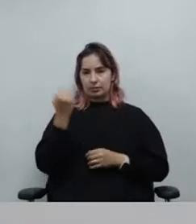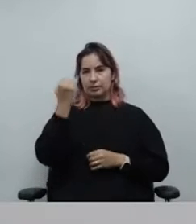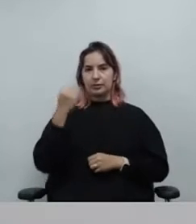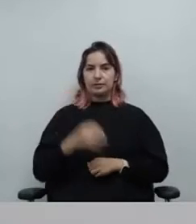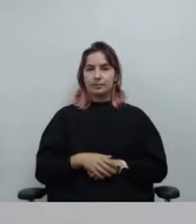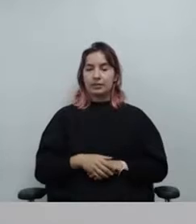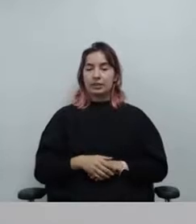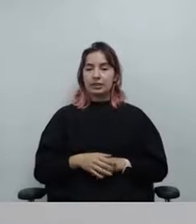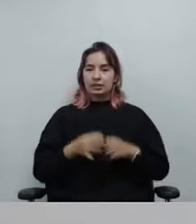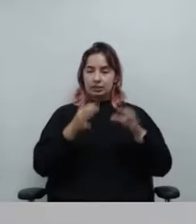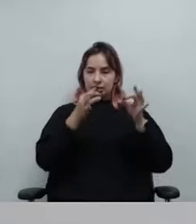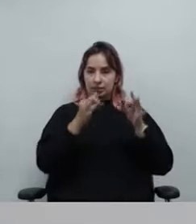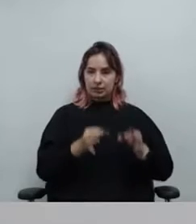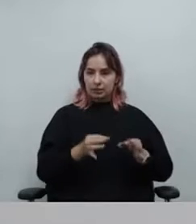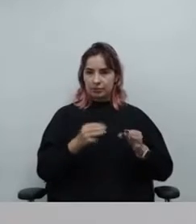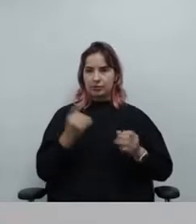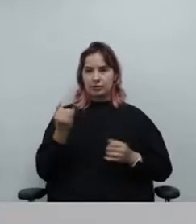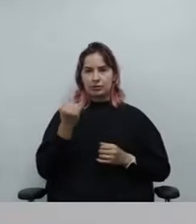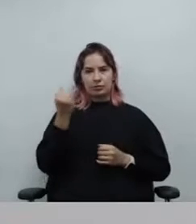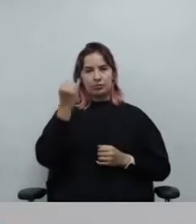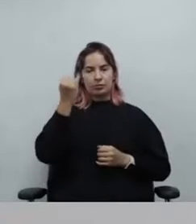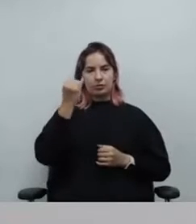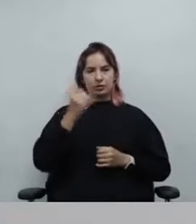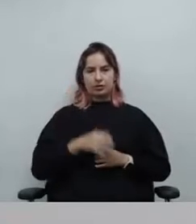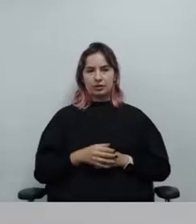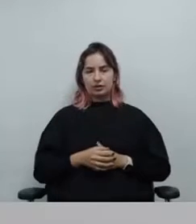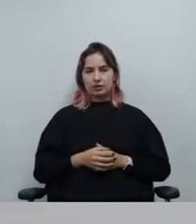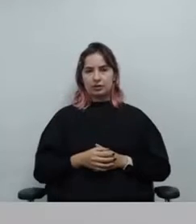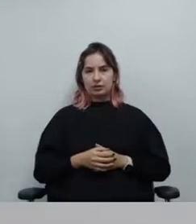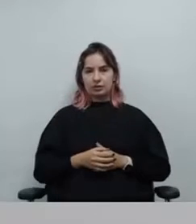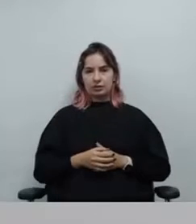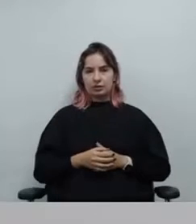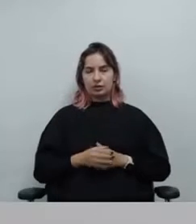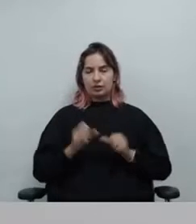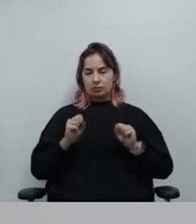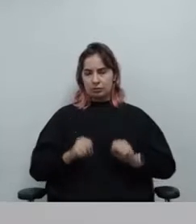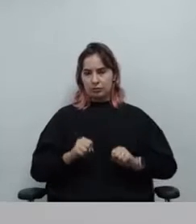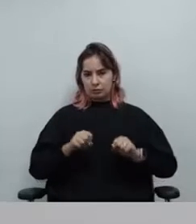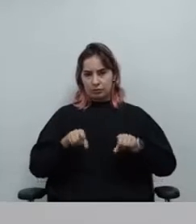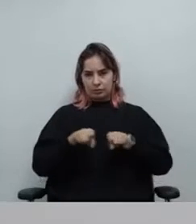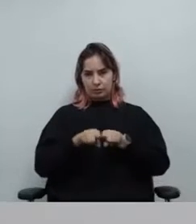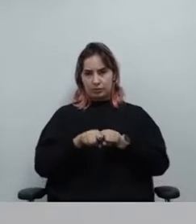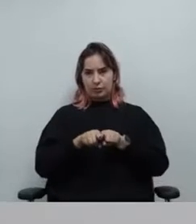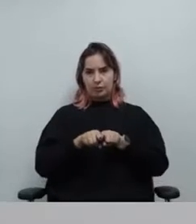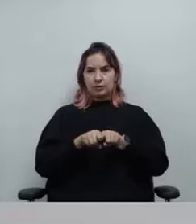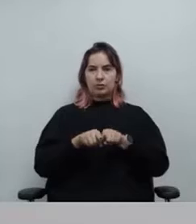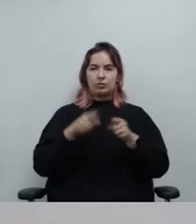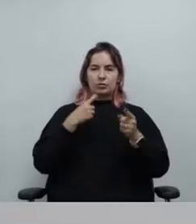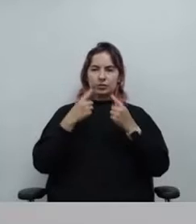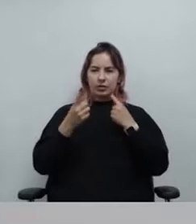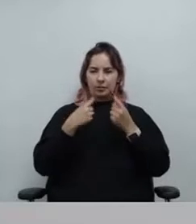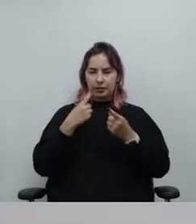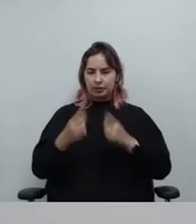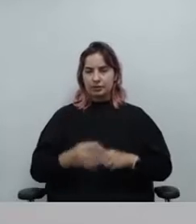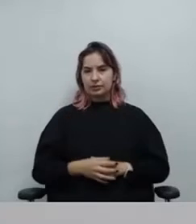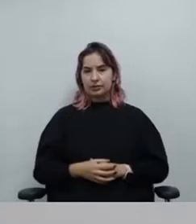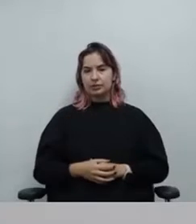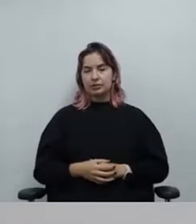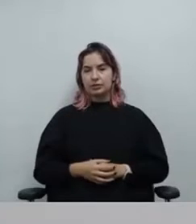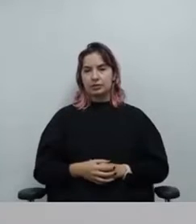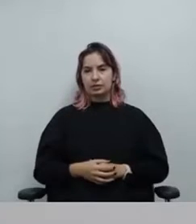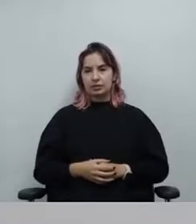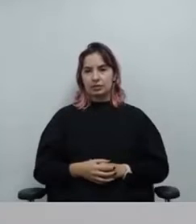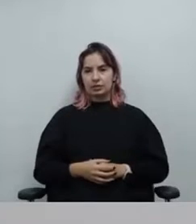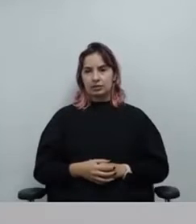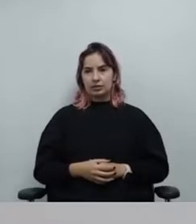foi um momento rico também para cada um que passou nas unidades e que pôde fazer esse debate, também nas outras posições, e que vai trazer uma